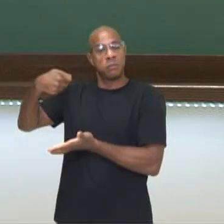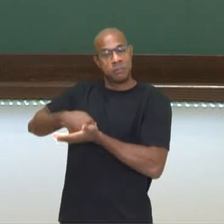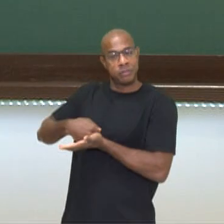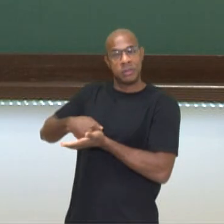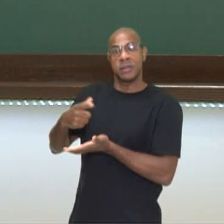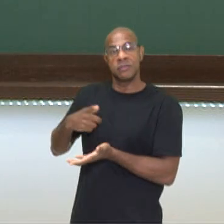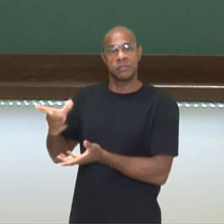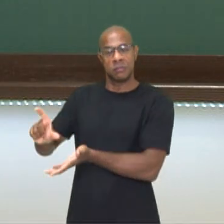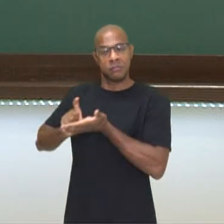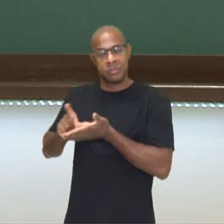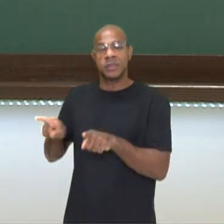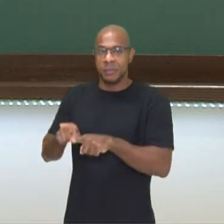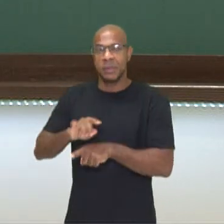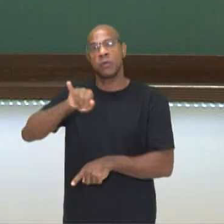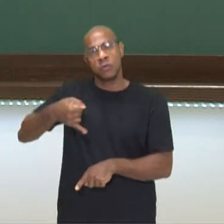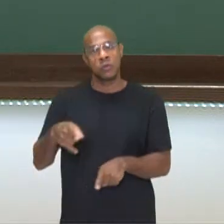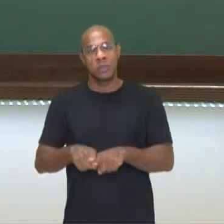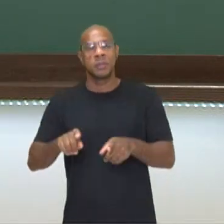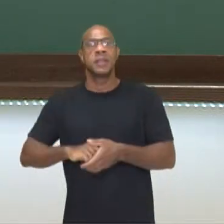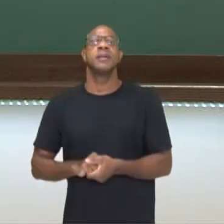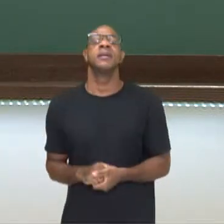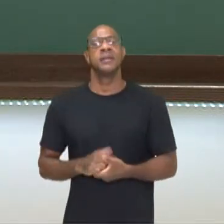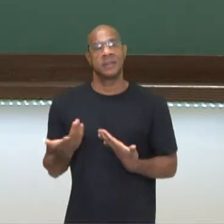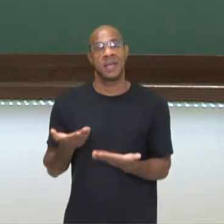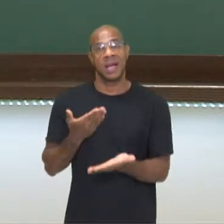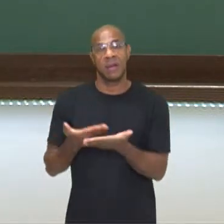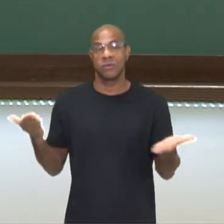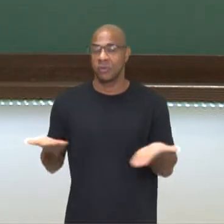algumas situações. Ok? Então a aula de hoje